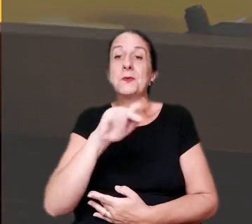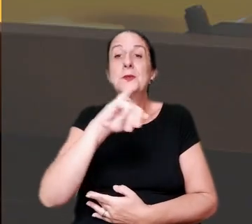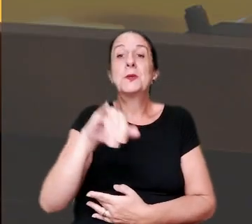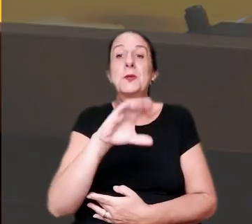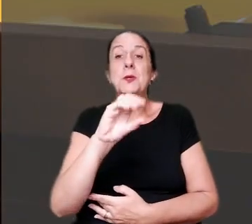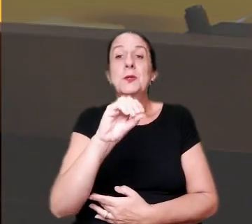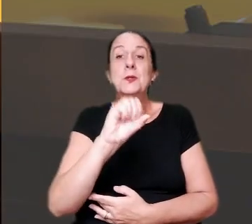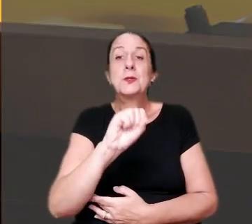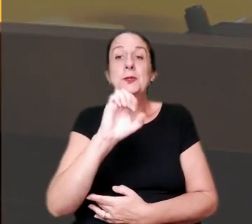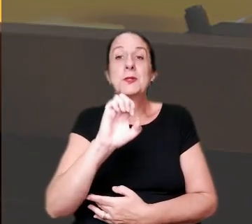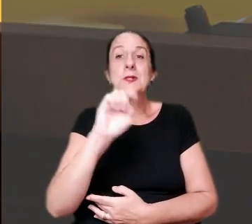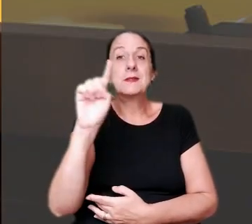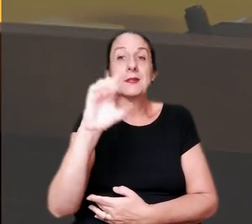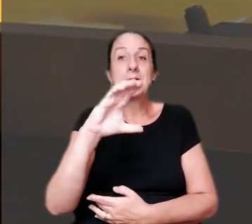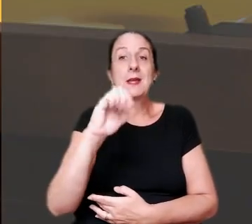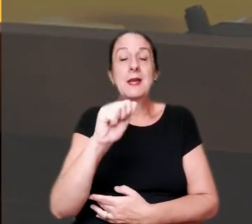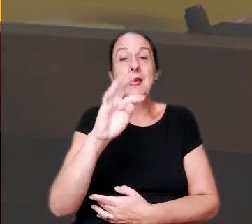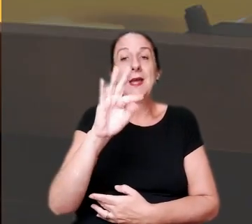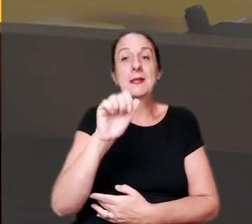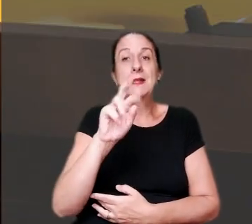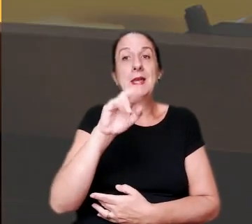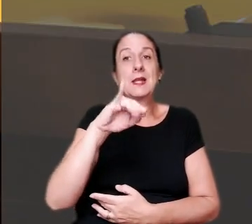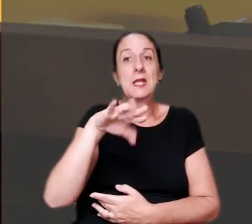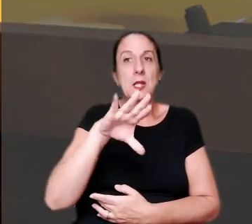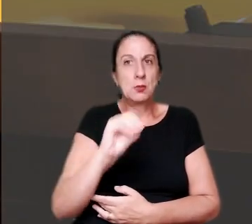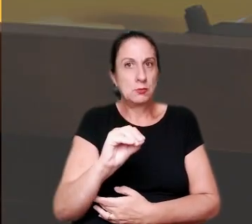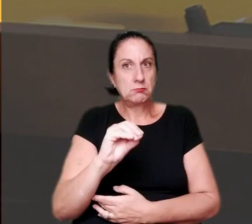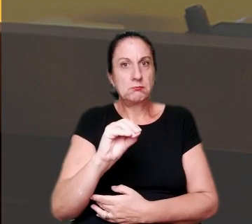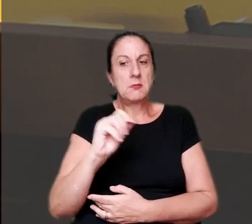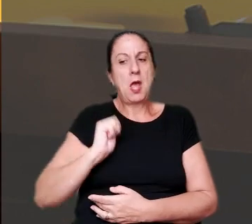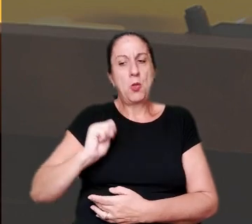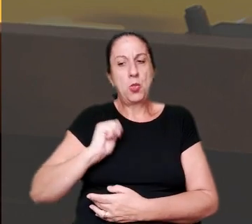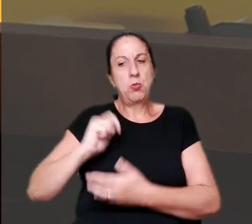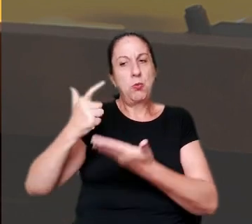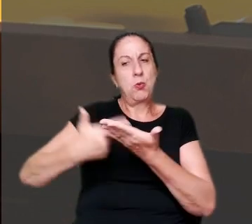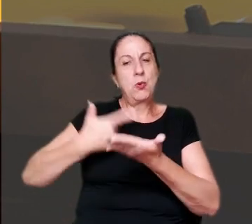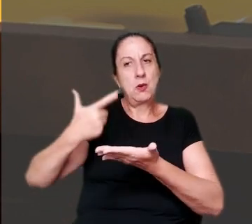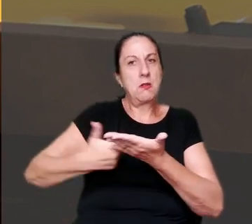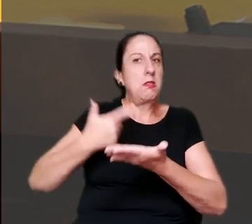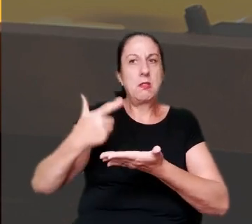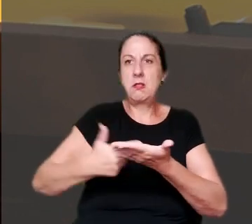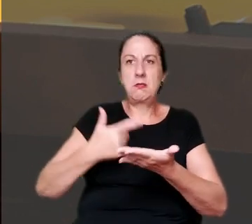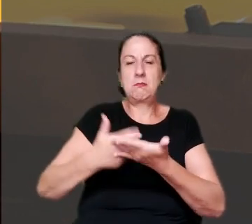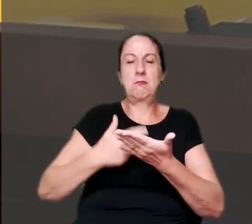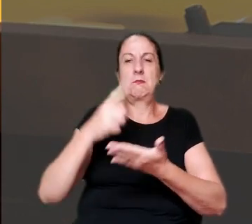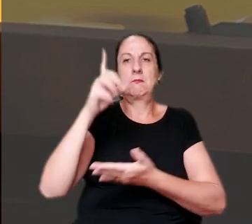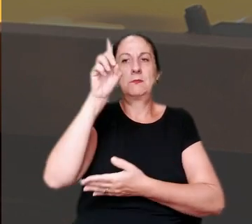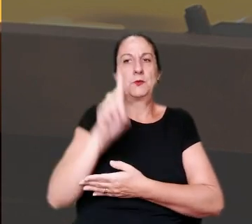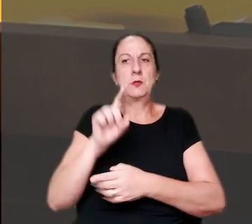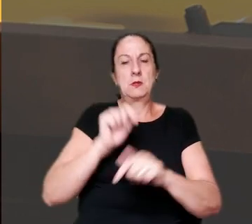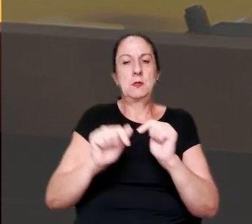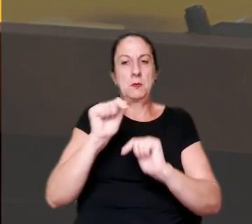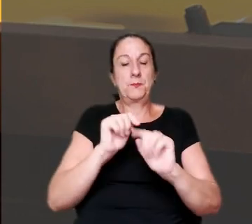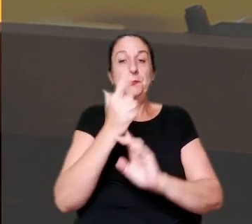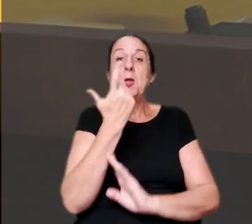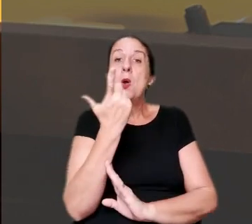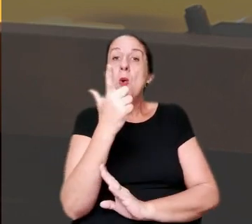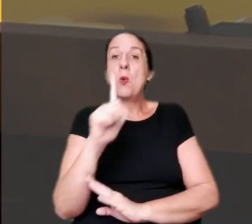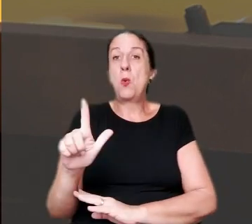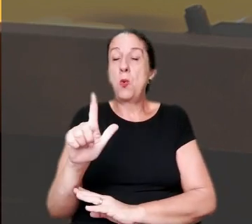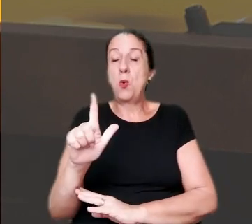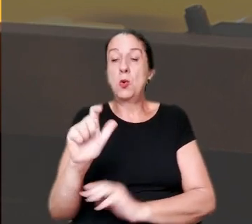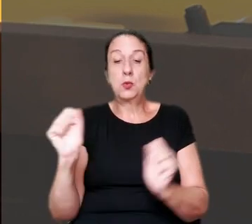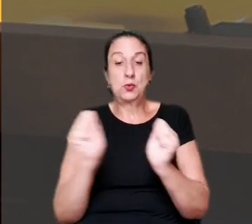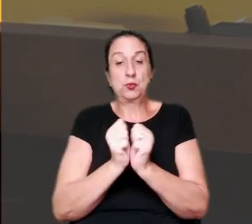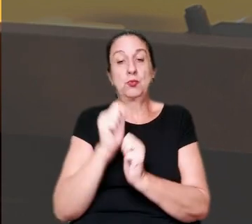lá o catedrático, que era o professor José Martins Catarino, autor de livros considerados clássicos do direito do trabalho. E o